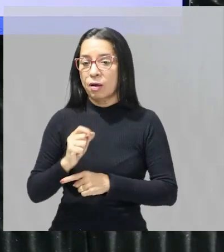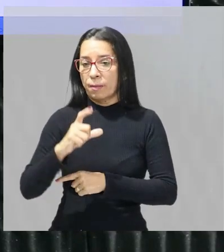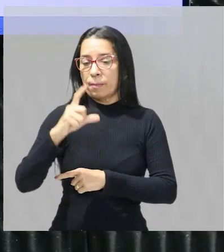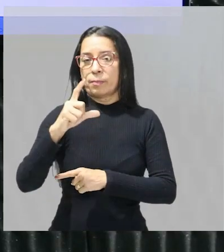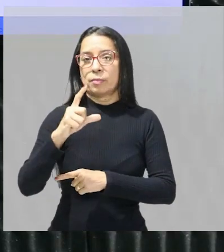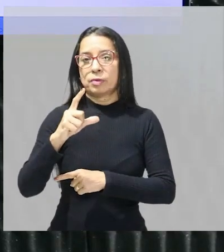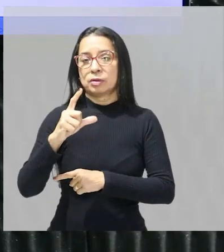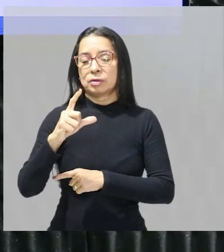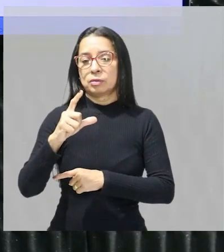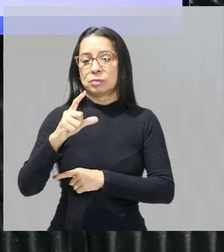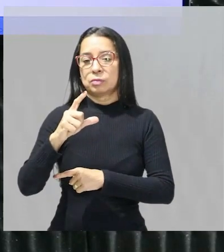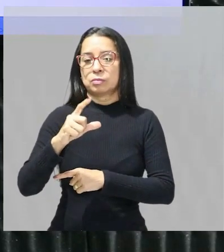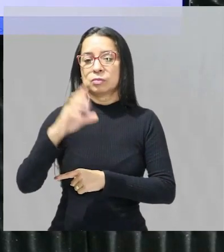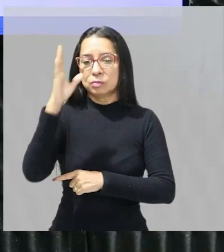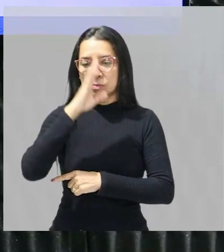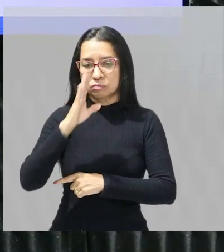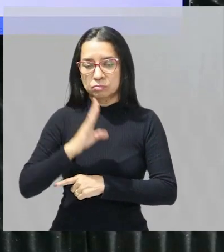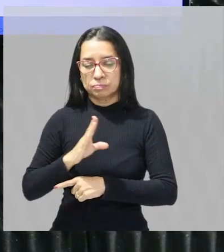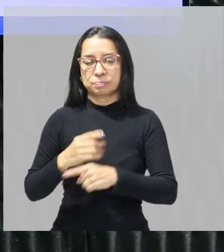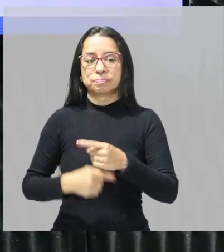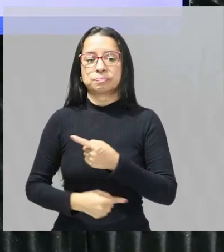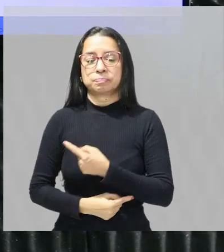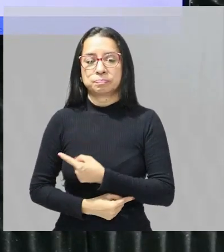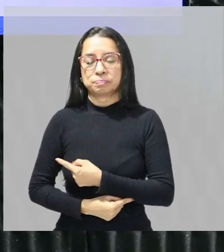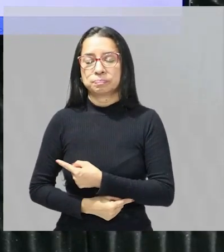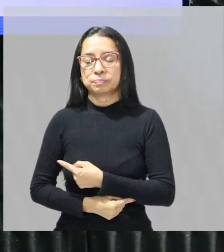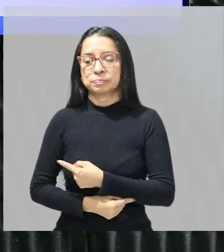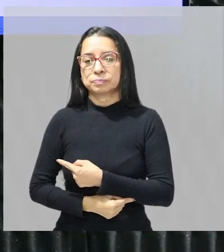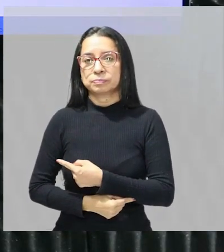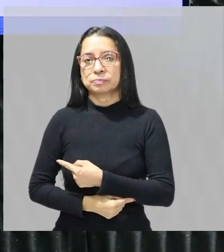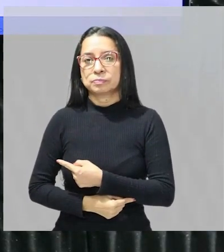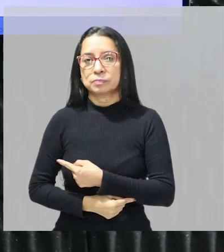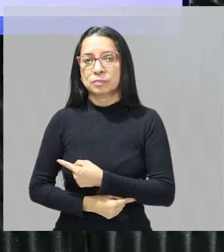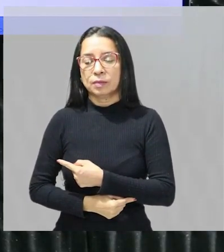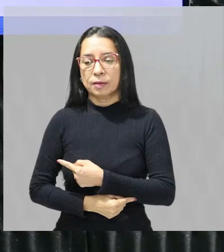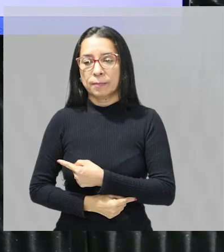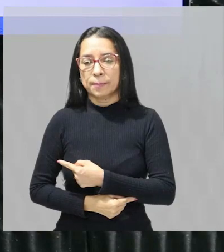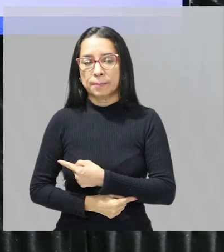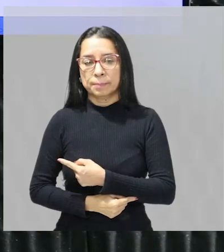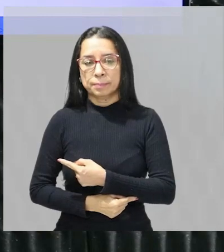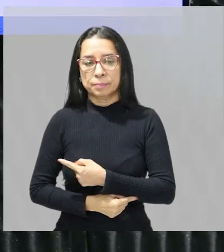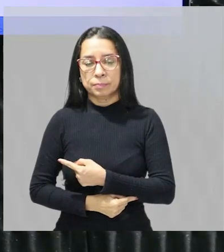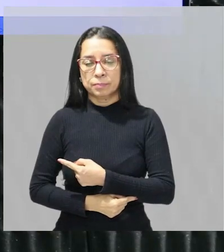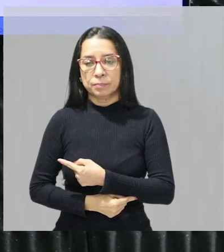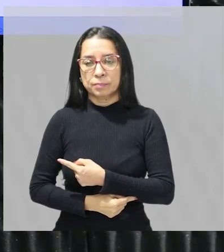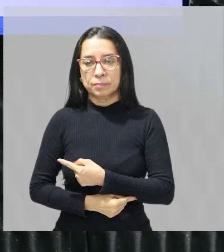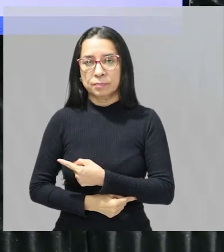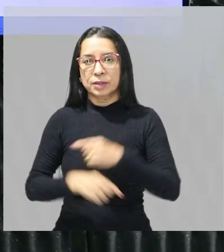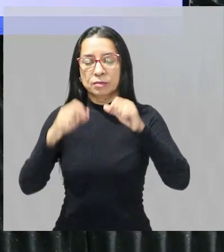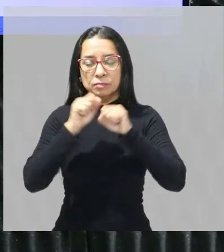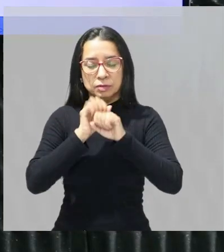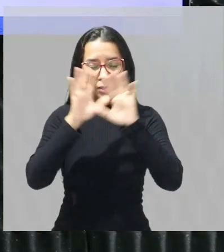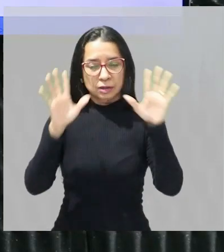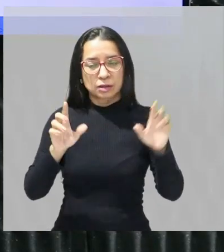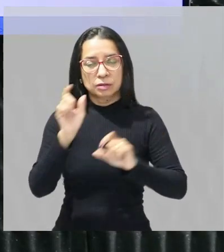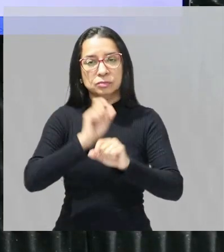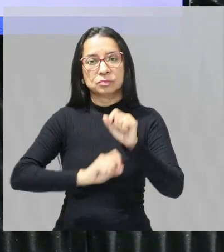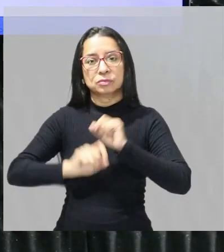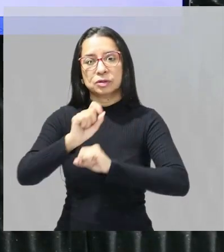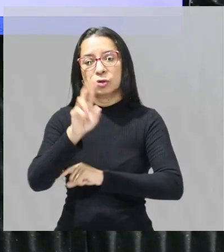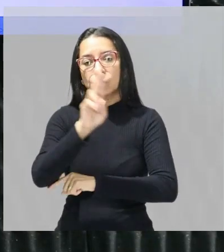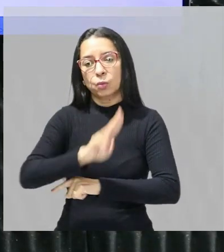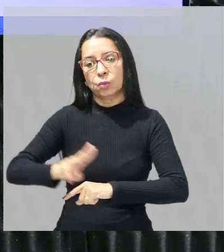né? Enquanto a área agrícola aumentou 78% nesse período. Ou seja, fica muito claro que